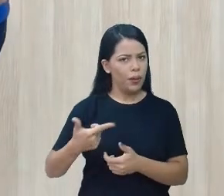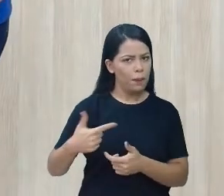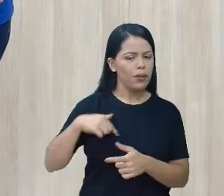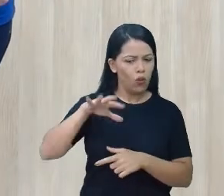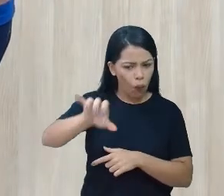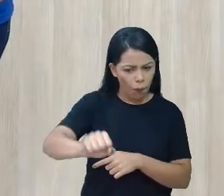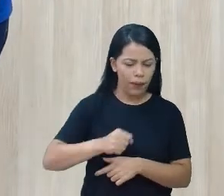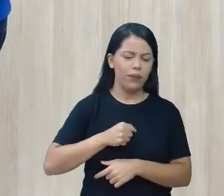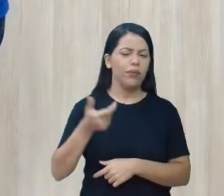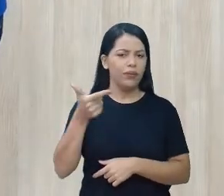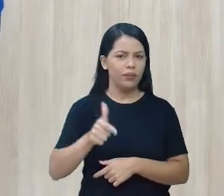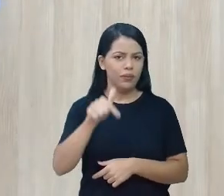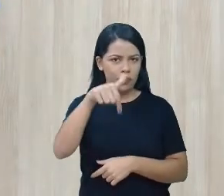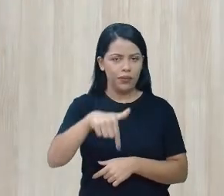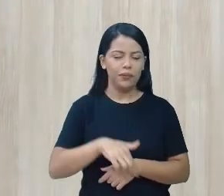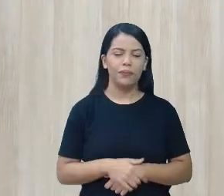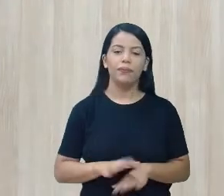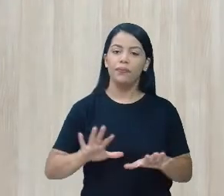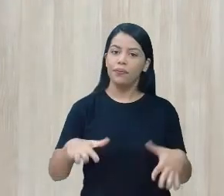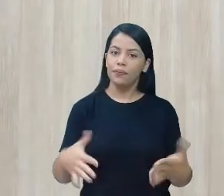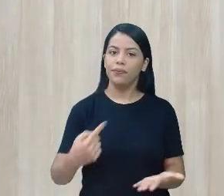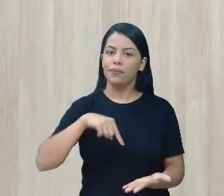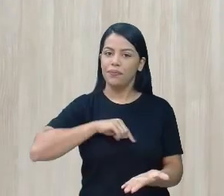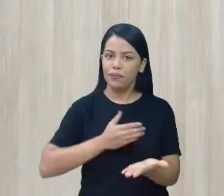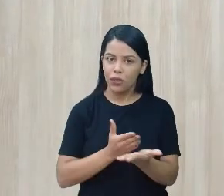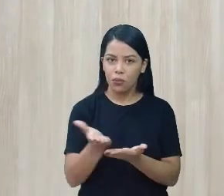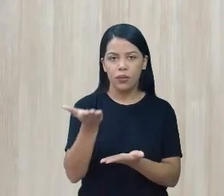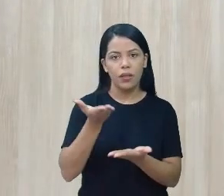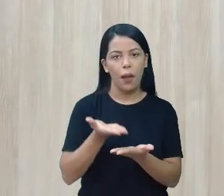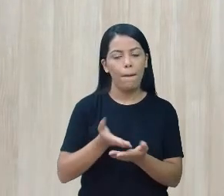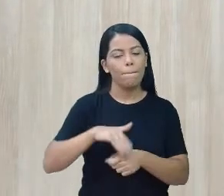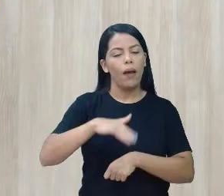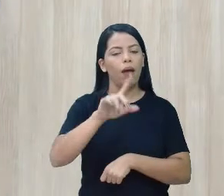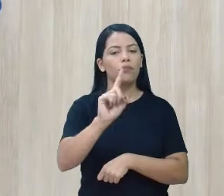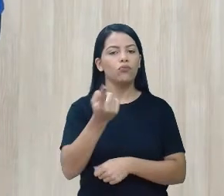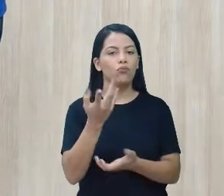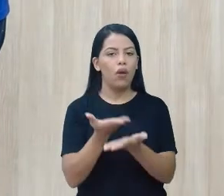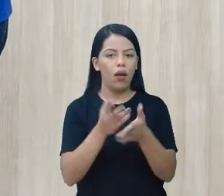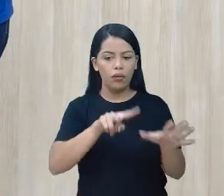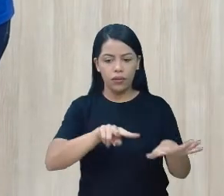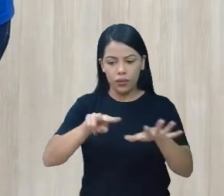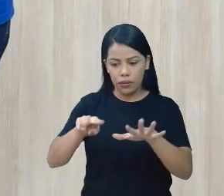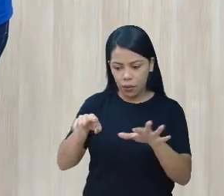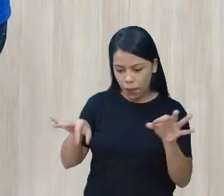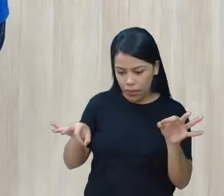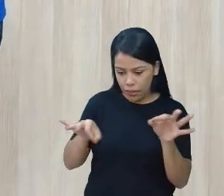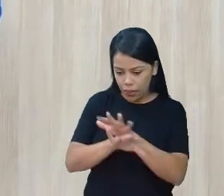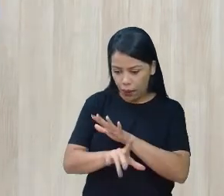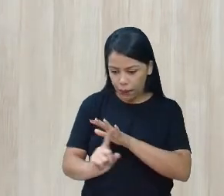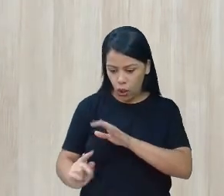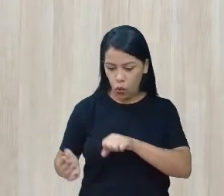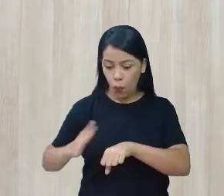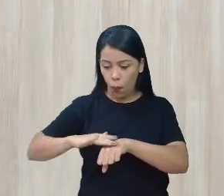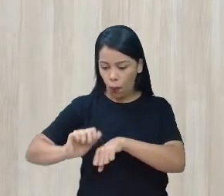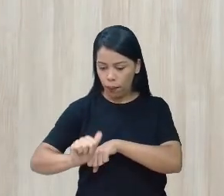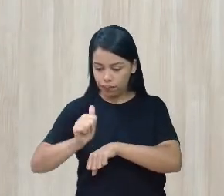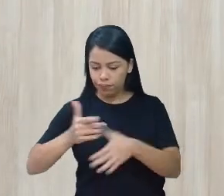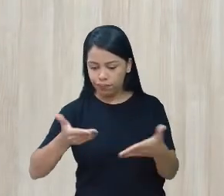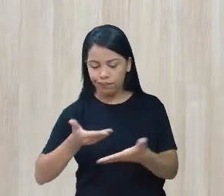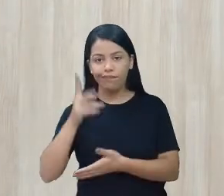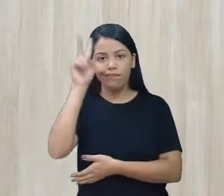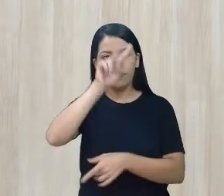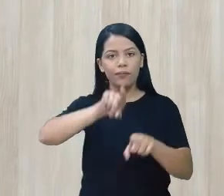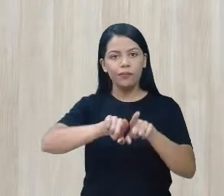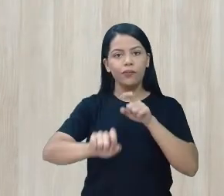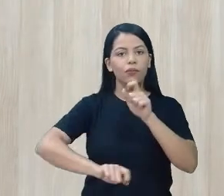ela para cá, tá bom? E aí a gente vai começar mais uma aula para essa semana, concluindo aí esse primeiro momento, lembrando um pouquinho